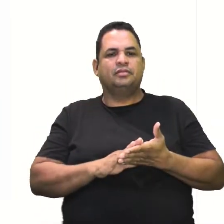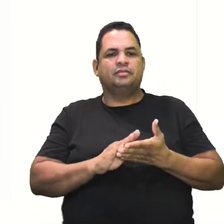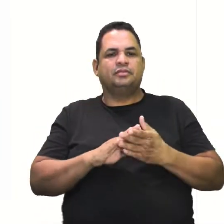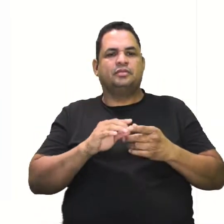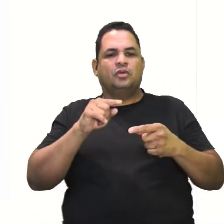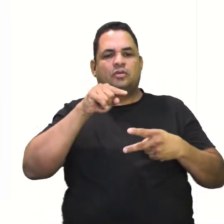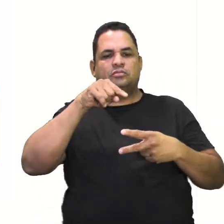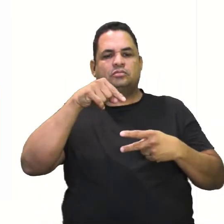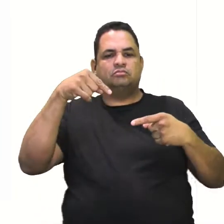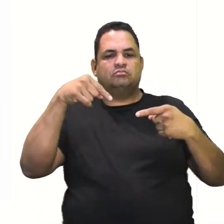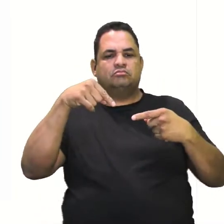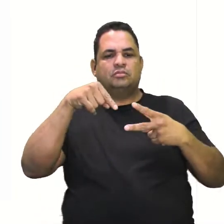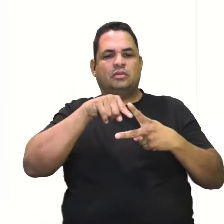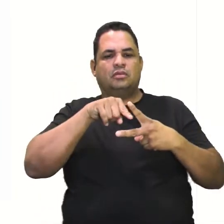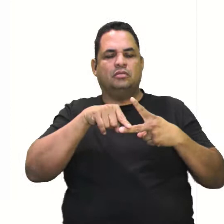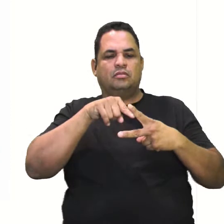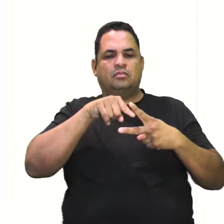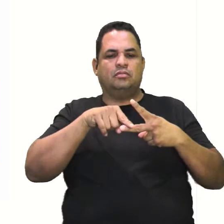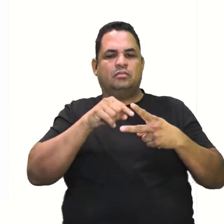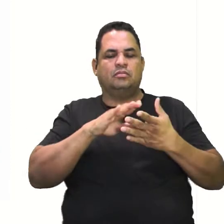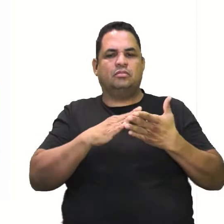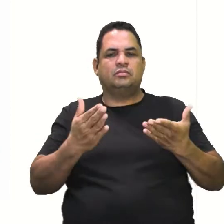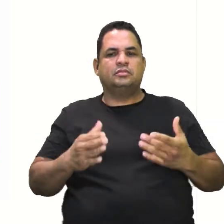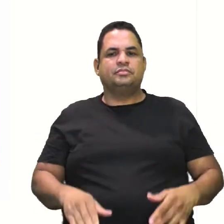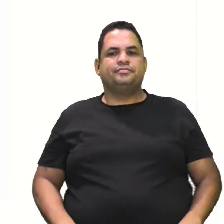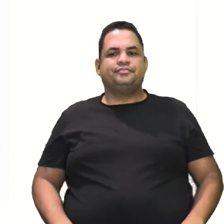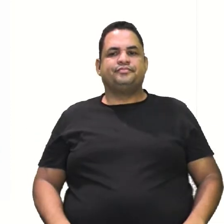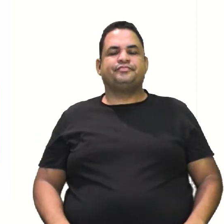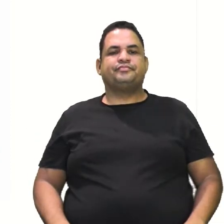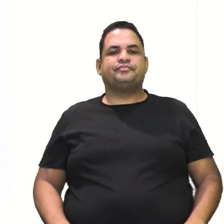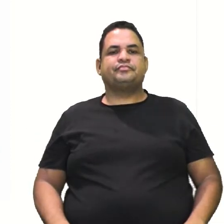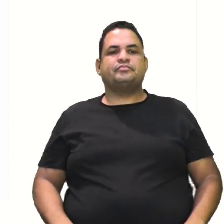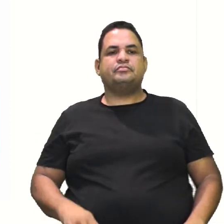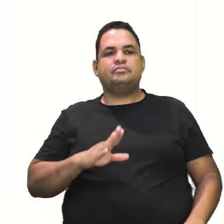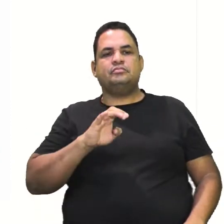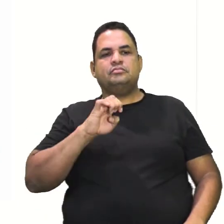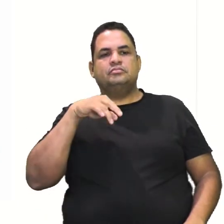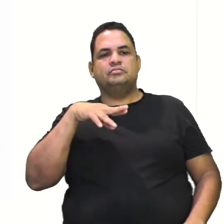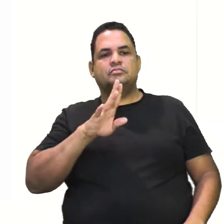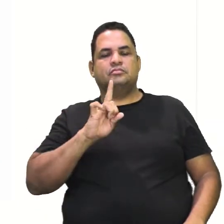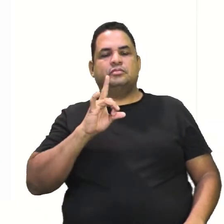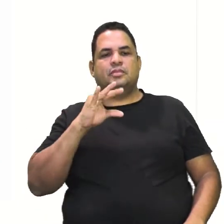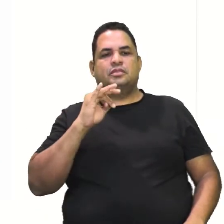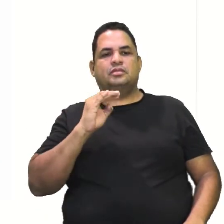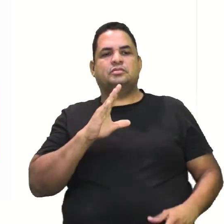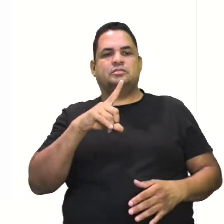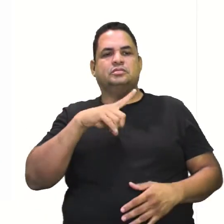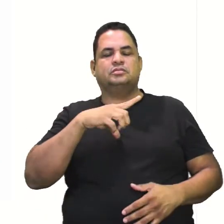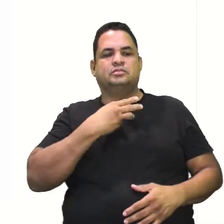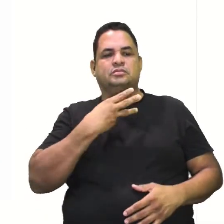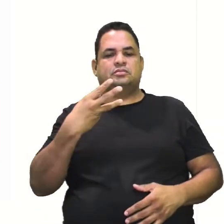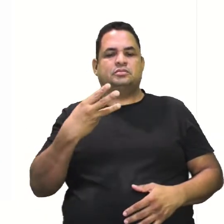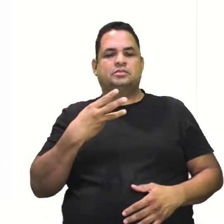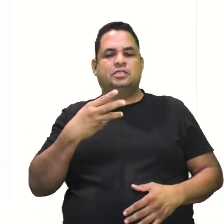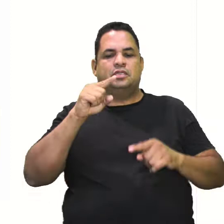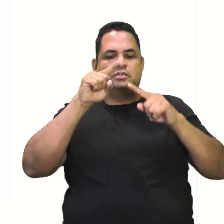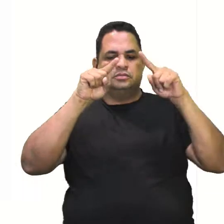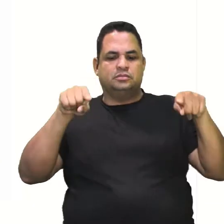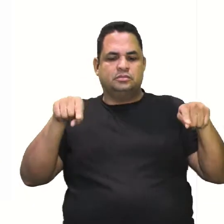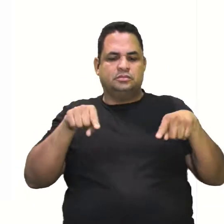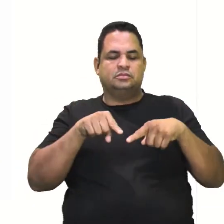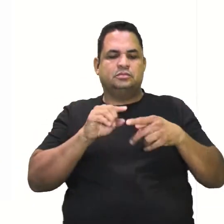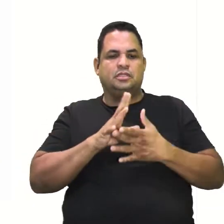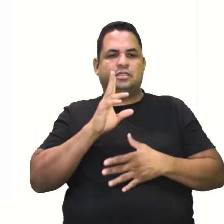aos ângulos. Relacionado aos lados, eles podem ser equiláteros quando tiverem 3 lados